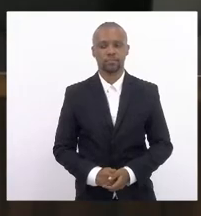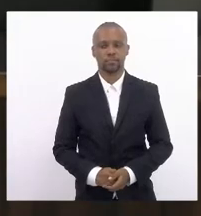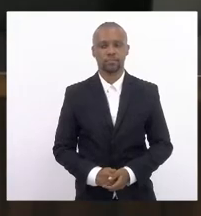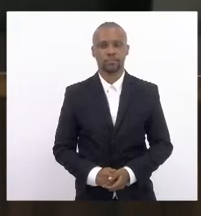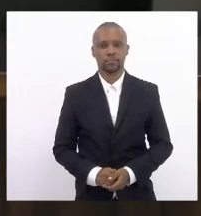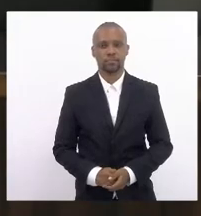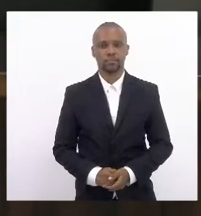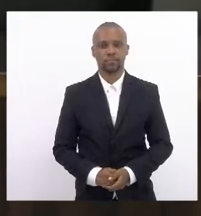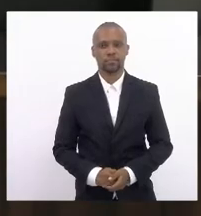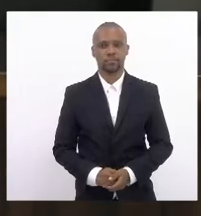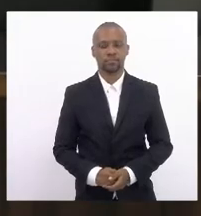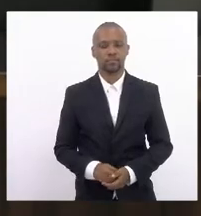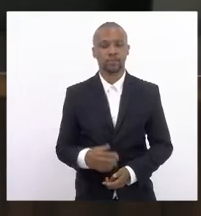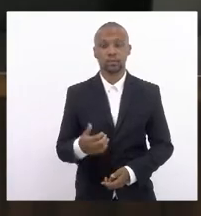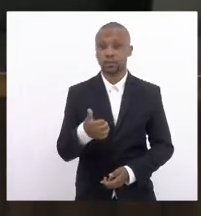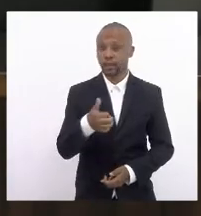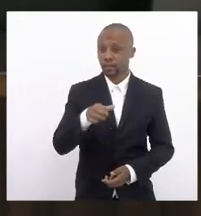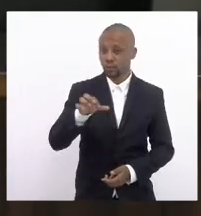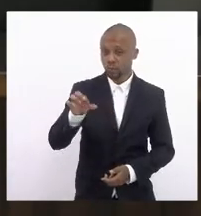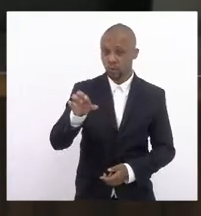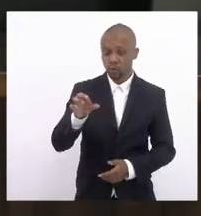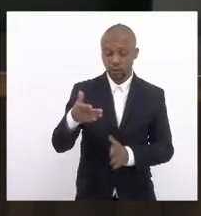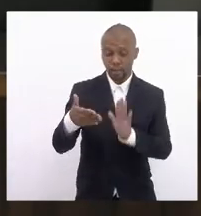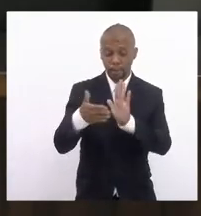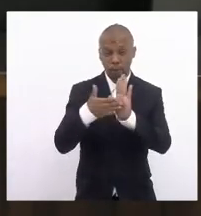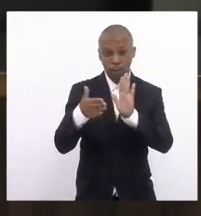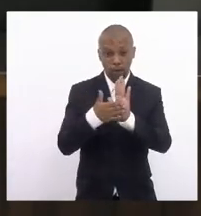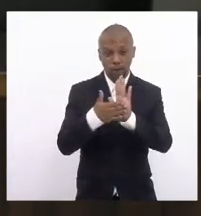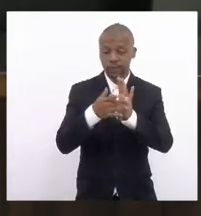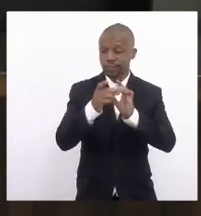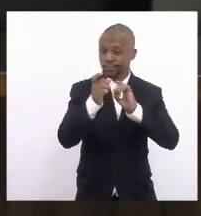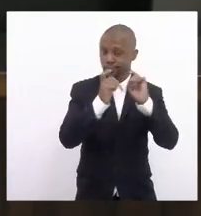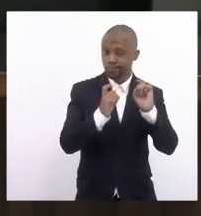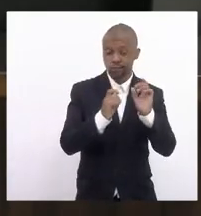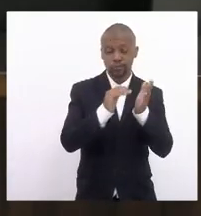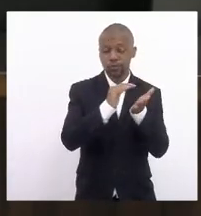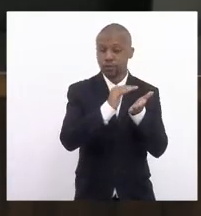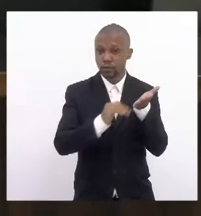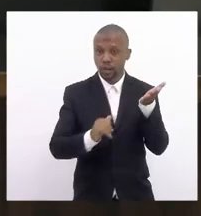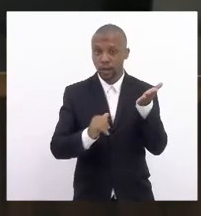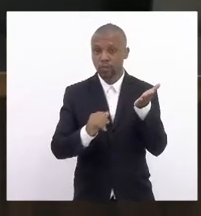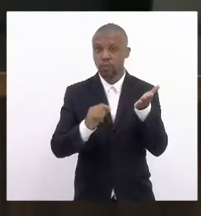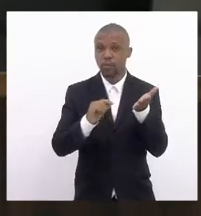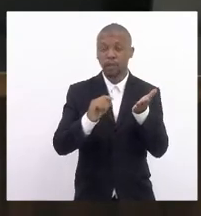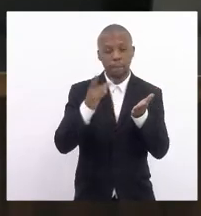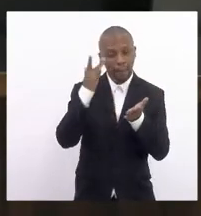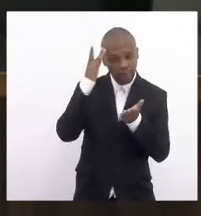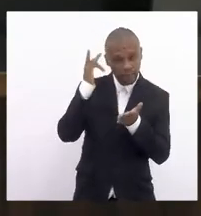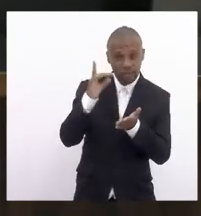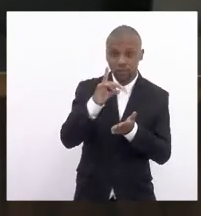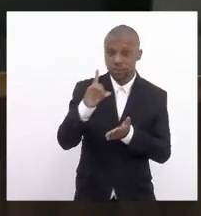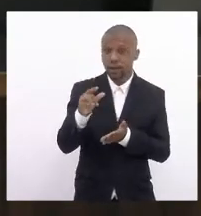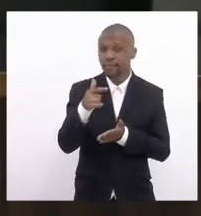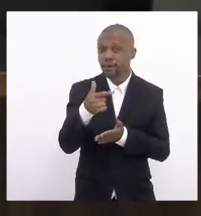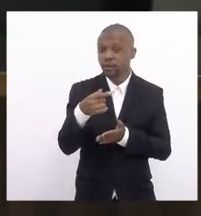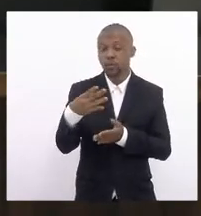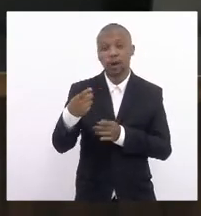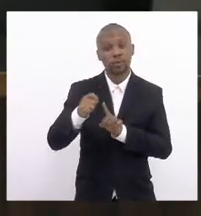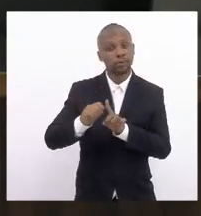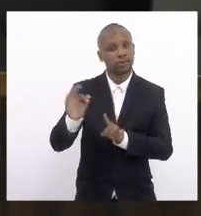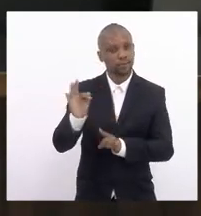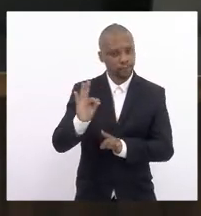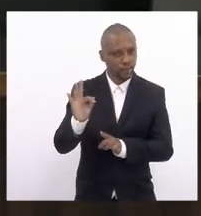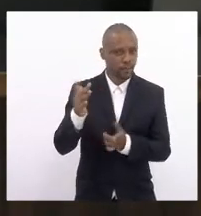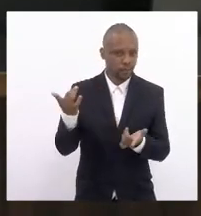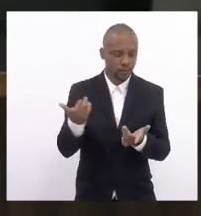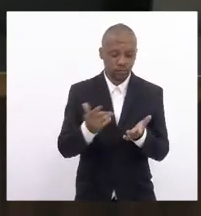O 19º da pauta foi retirado para a pauta do dia de amanhã, 24/2. Estão retirados